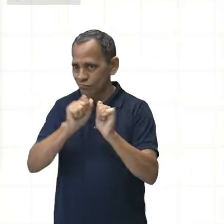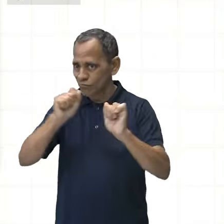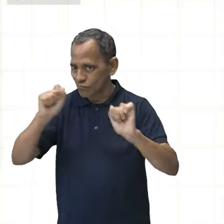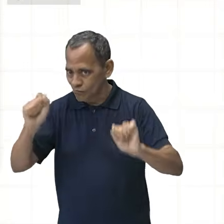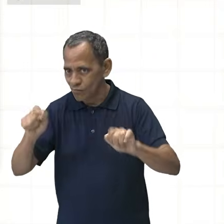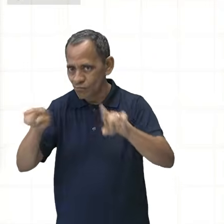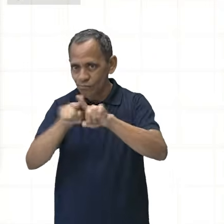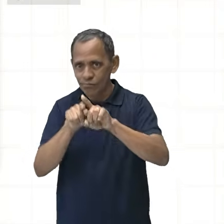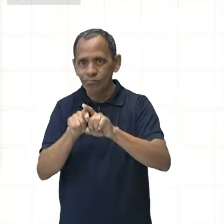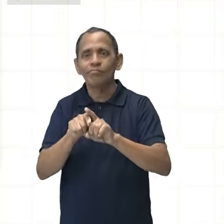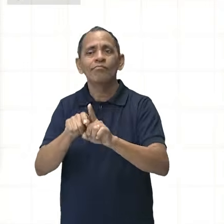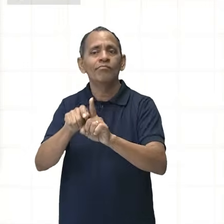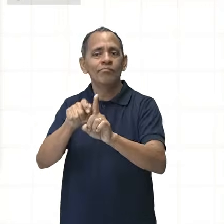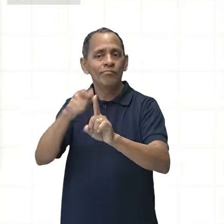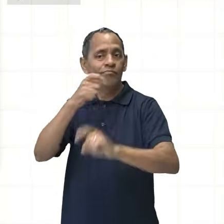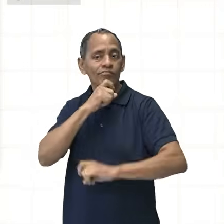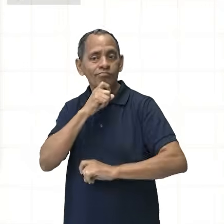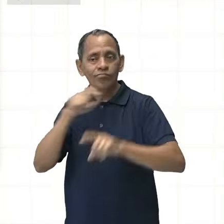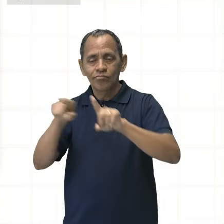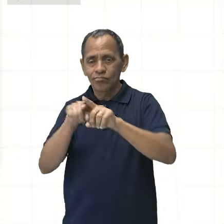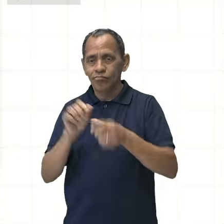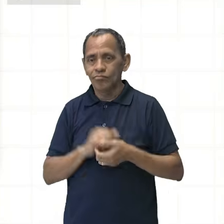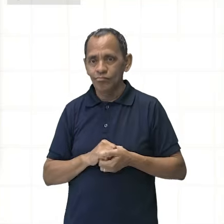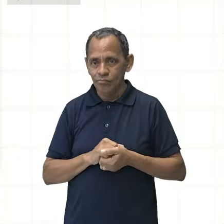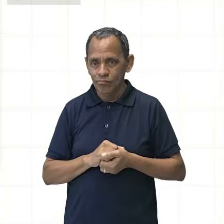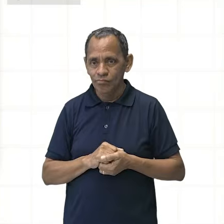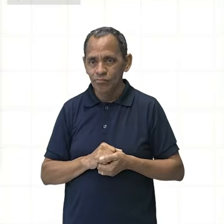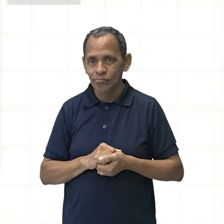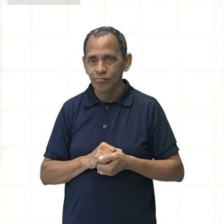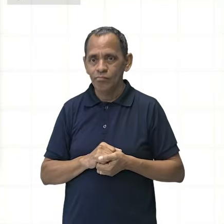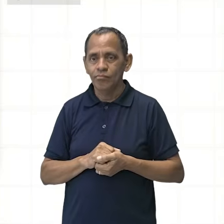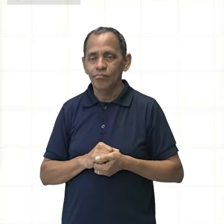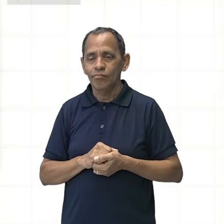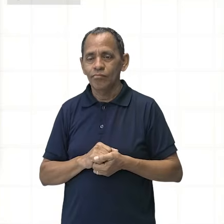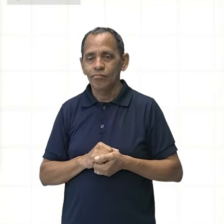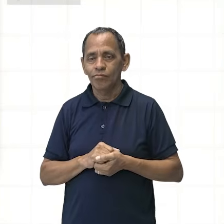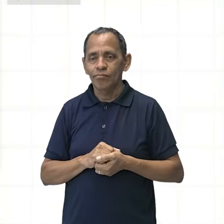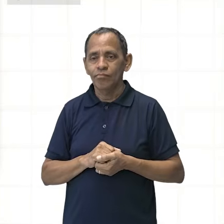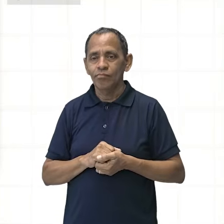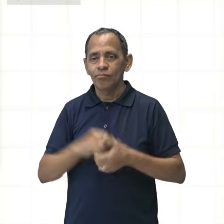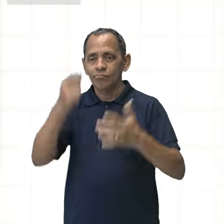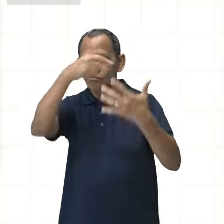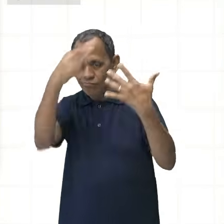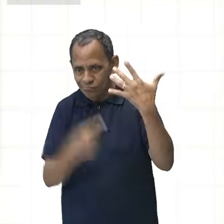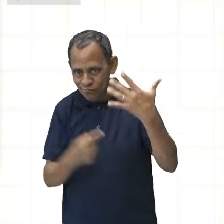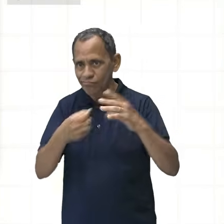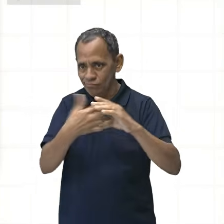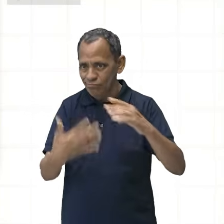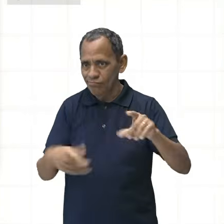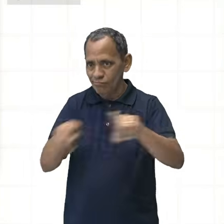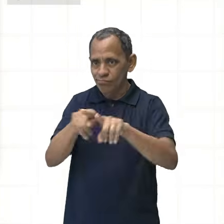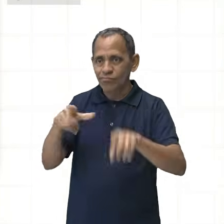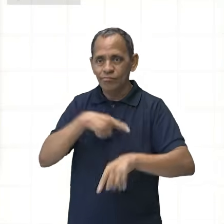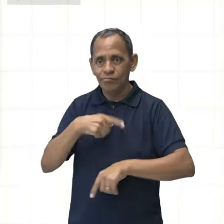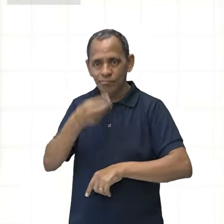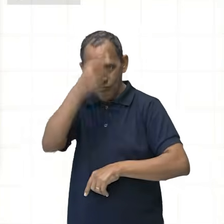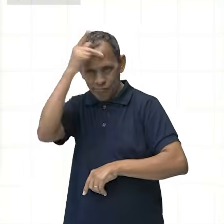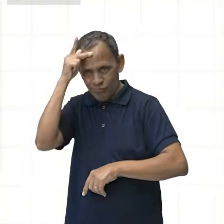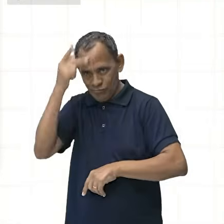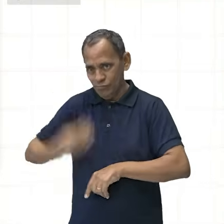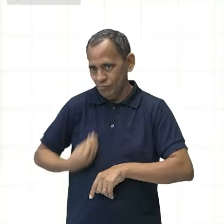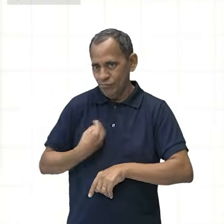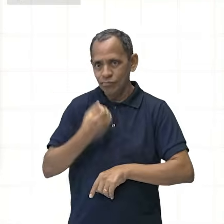quando ele fala assim, você quer vencer o frio? A Rússia, para quem não sabe, tem uma grande parte do seu território que é coberta de gelo,